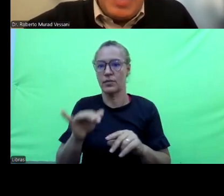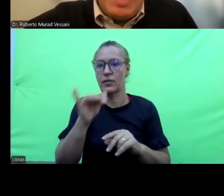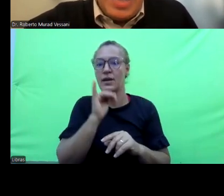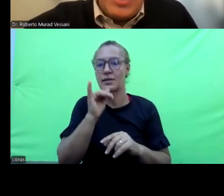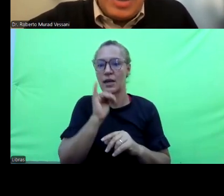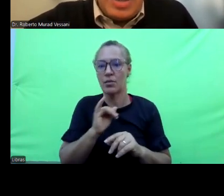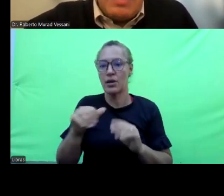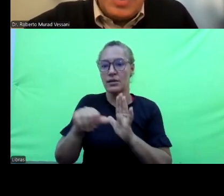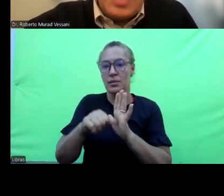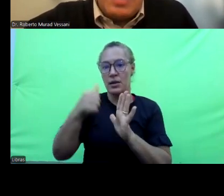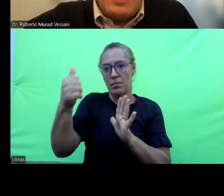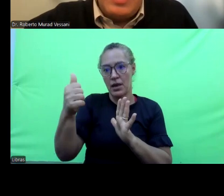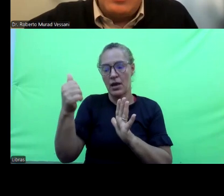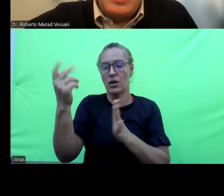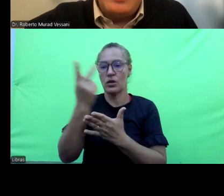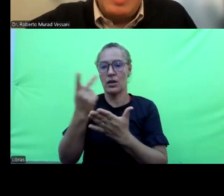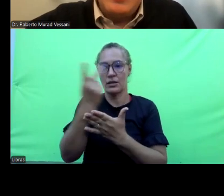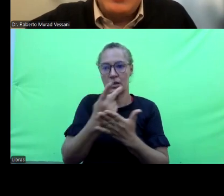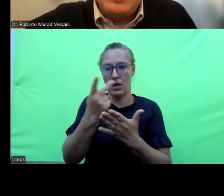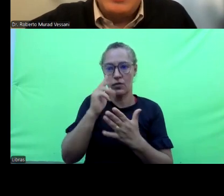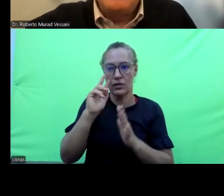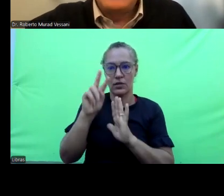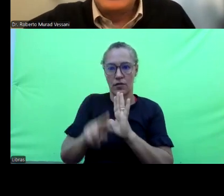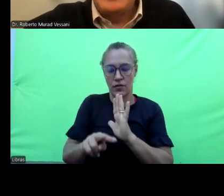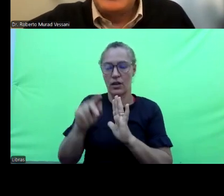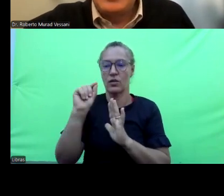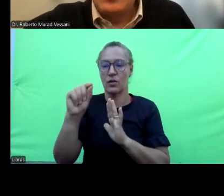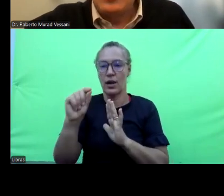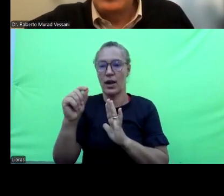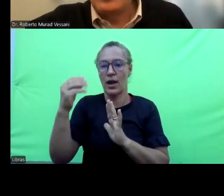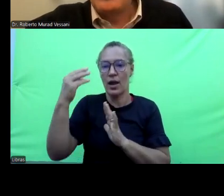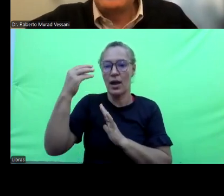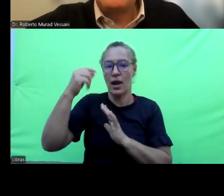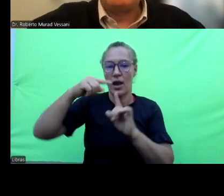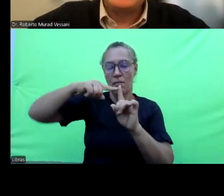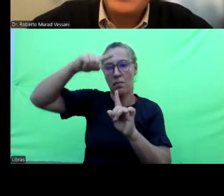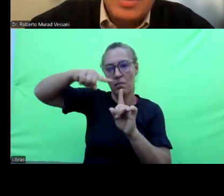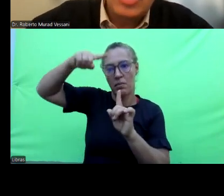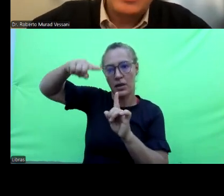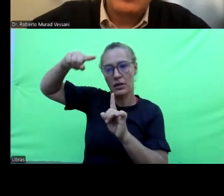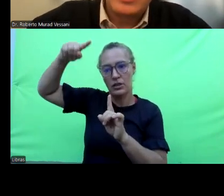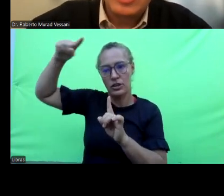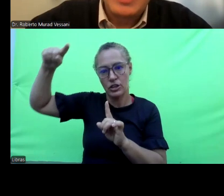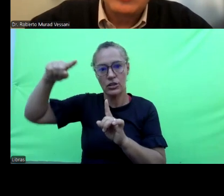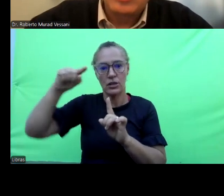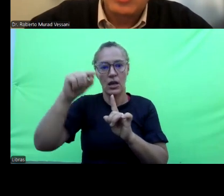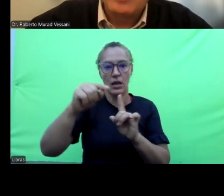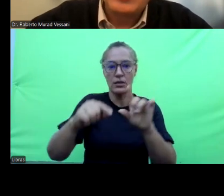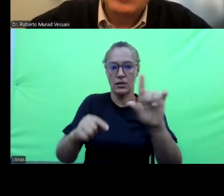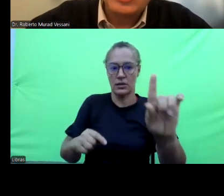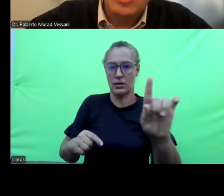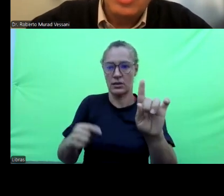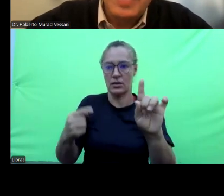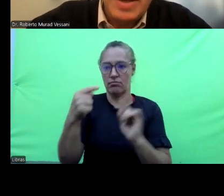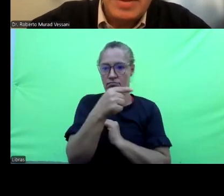Essa primeira imagem aqui que vocês estão vendo é a medida da pressão com o tonômetro mais tradicional, que é chamado